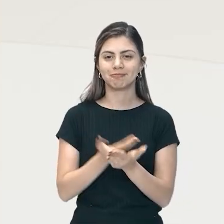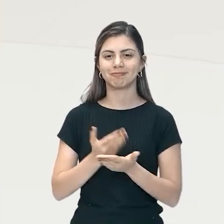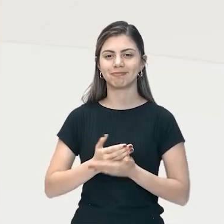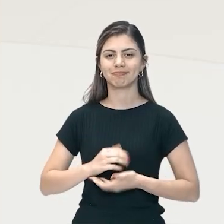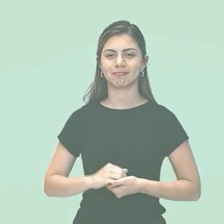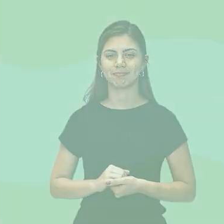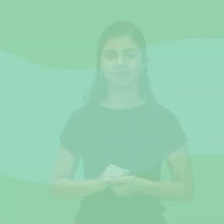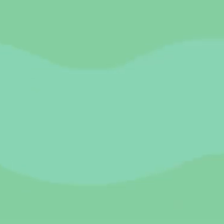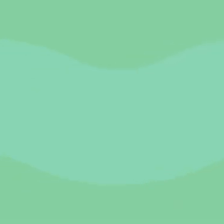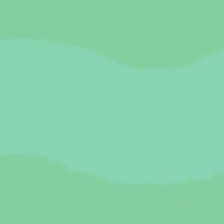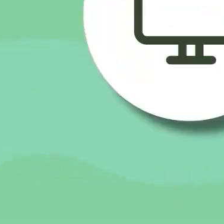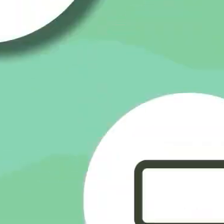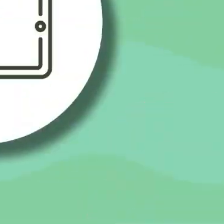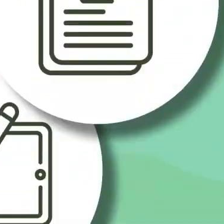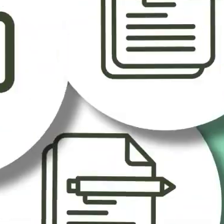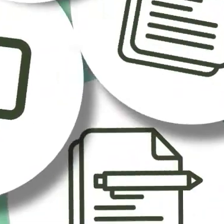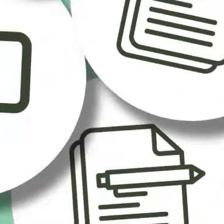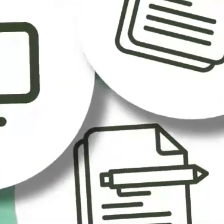aula.